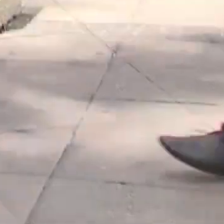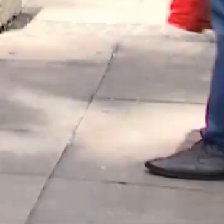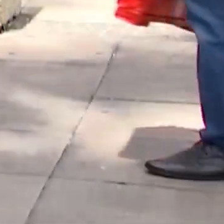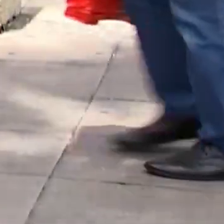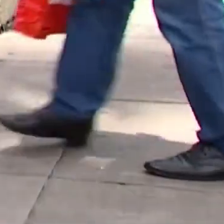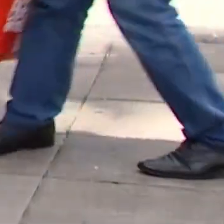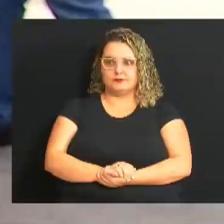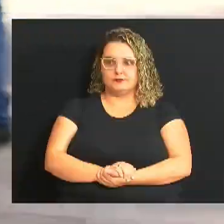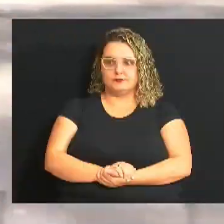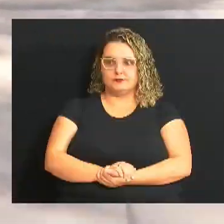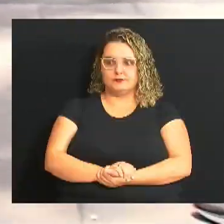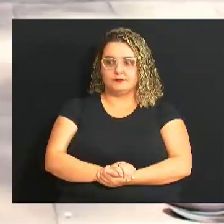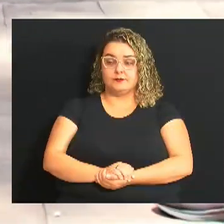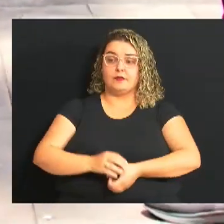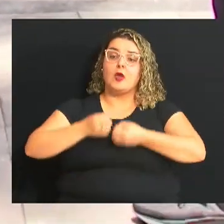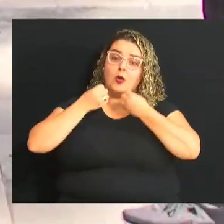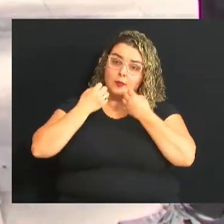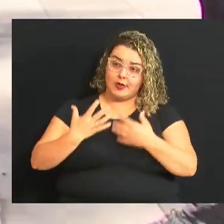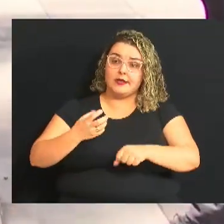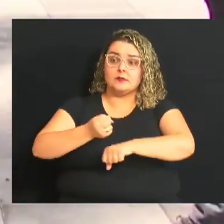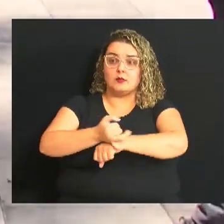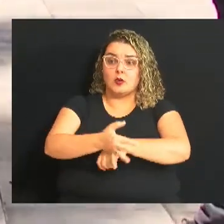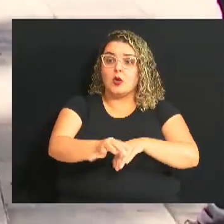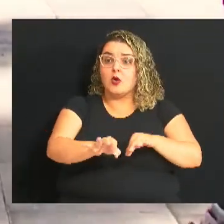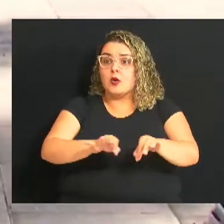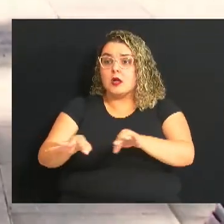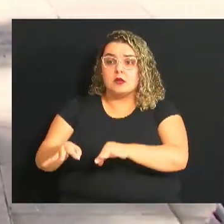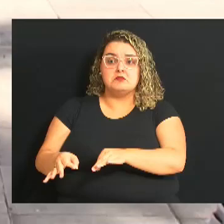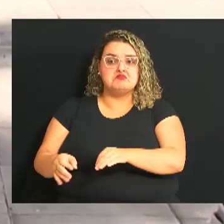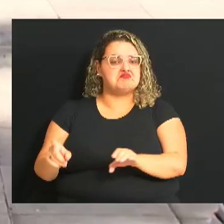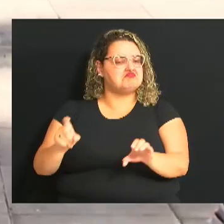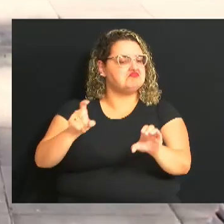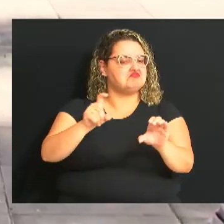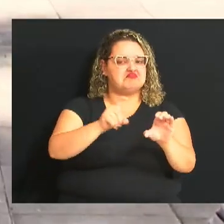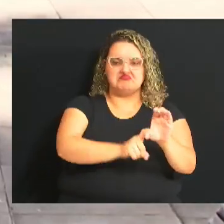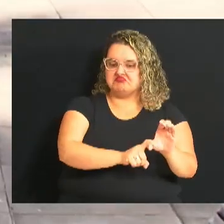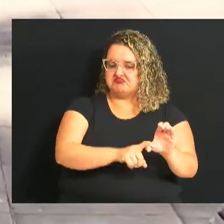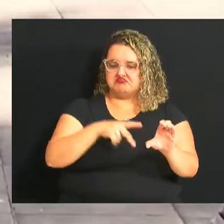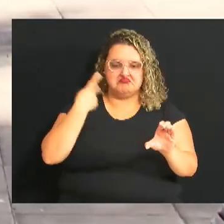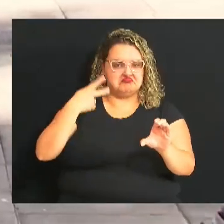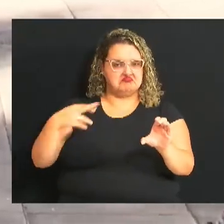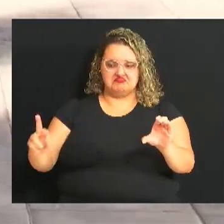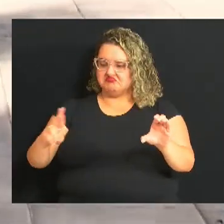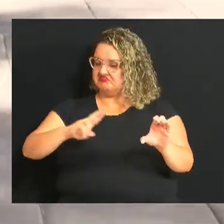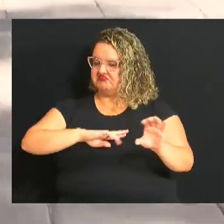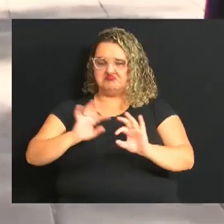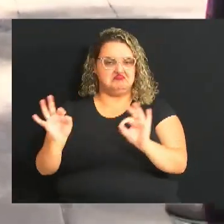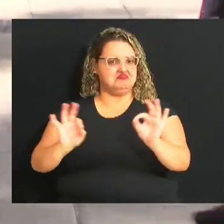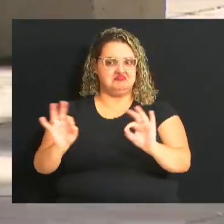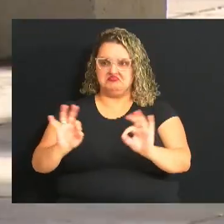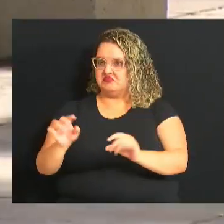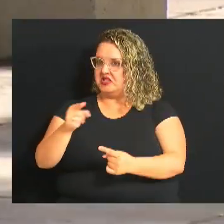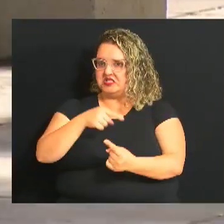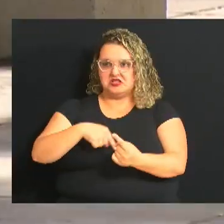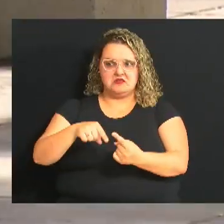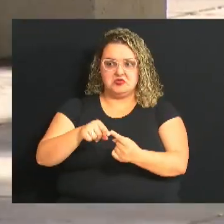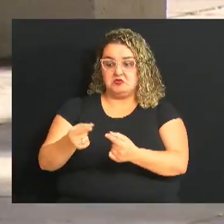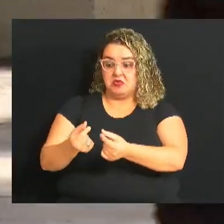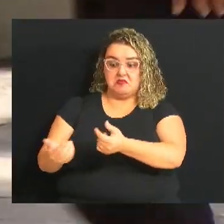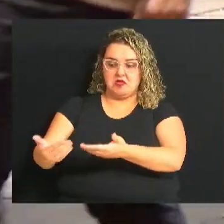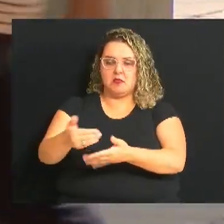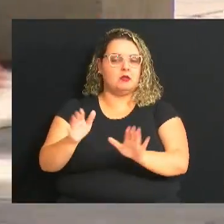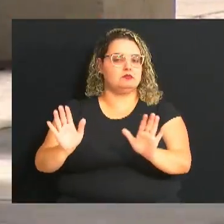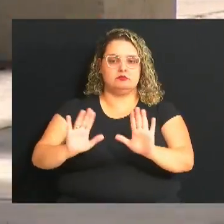O Bem da Madrugada é um projeto sem vínculo político, religioso e sem objetivo financeiro, em prol